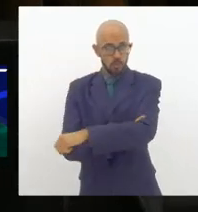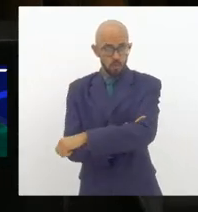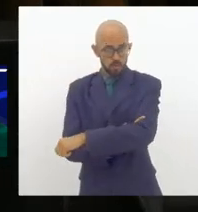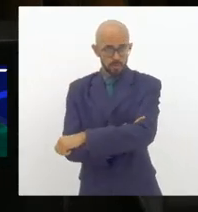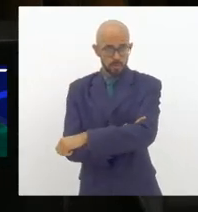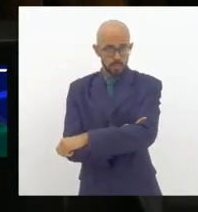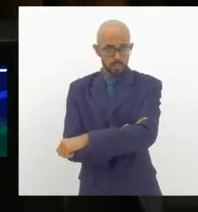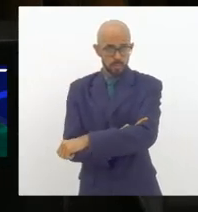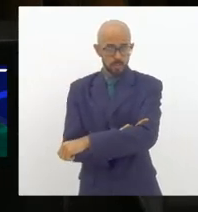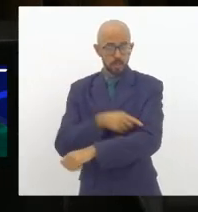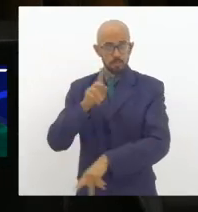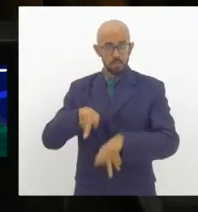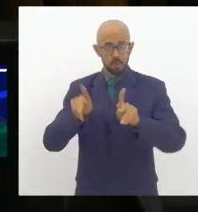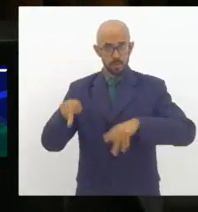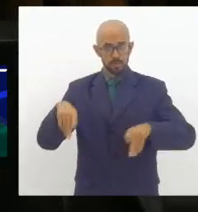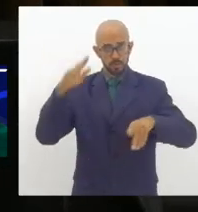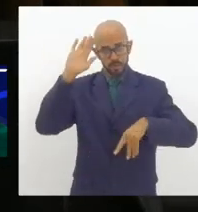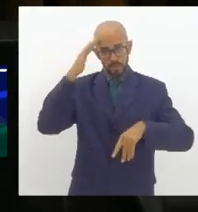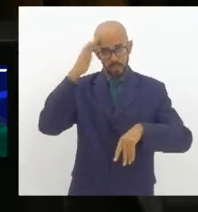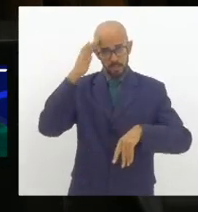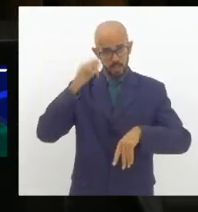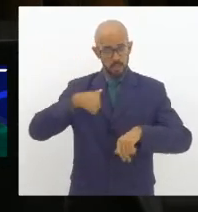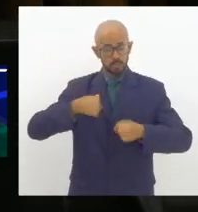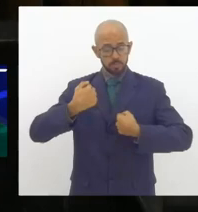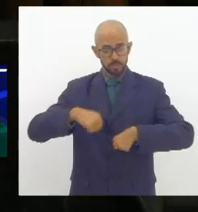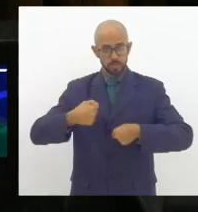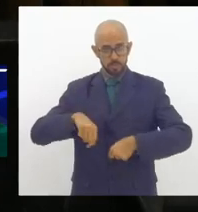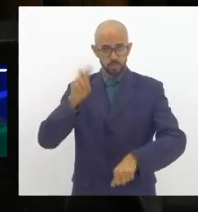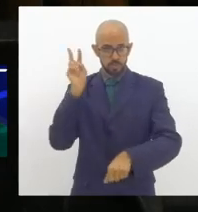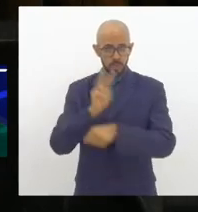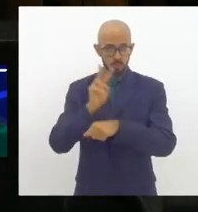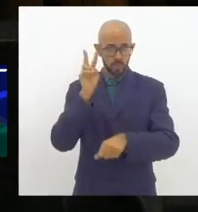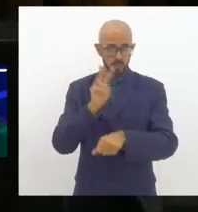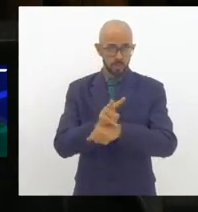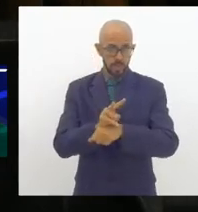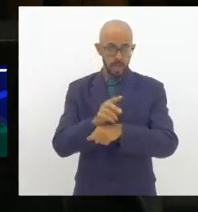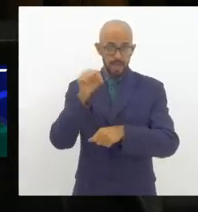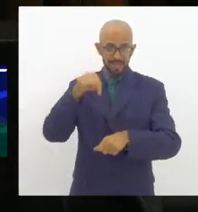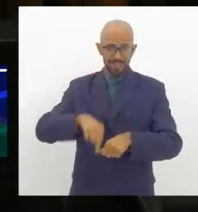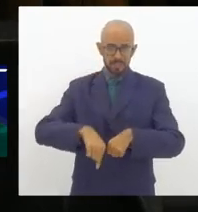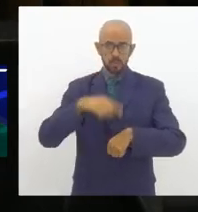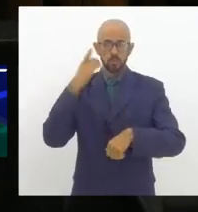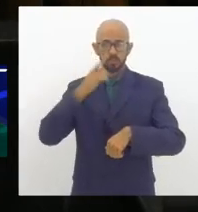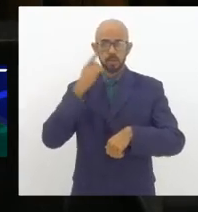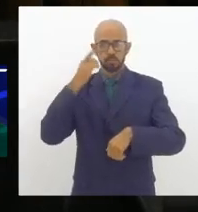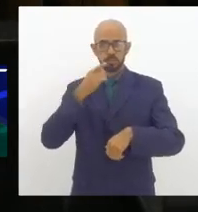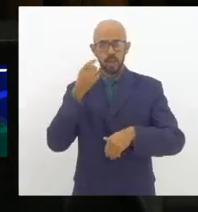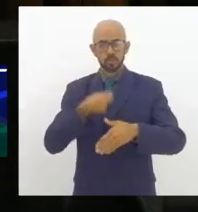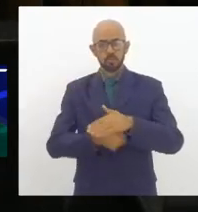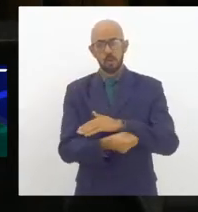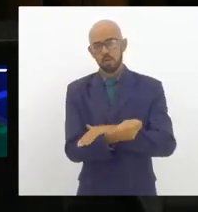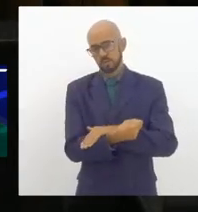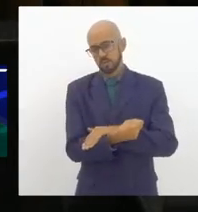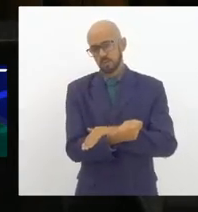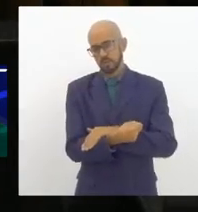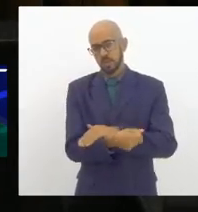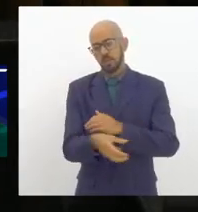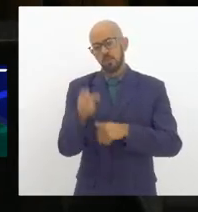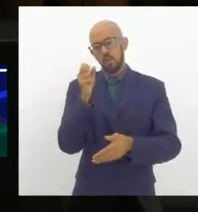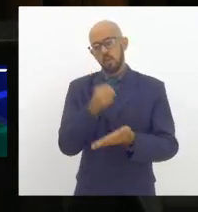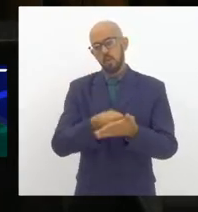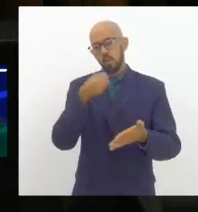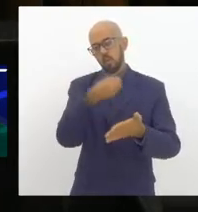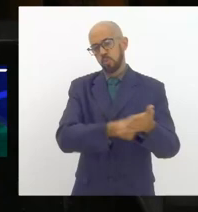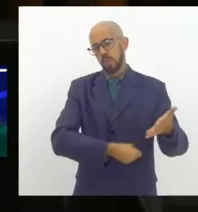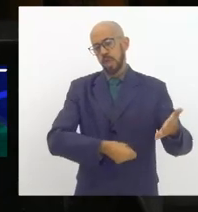aqui defendendo o que a gente pega o que nós temos como ideologia eu vou continuar lutando contra essas mazelas